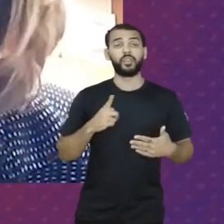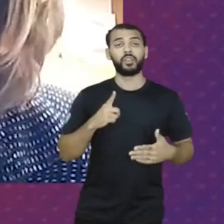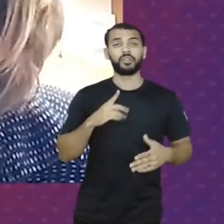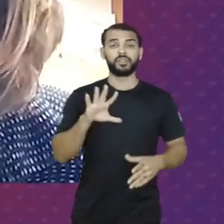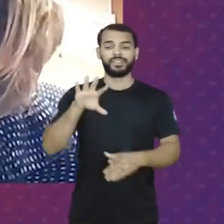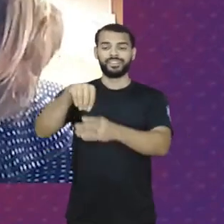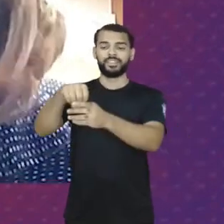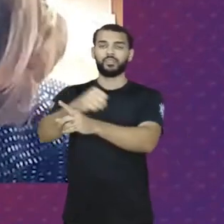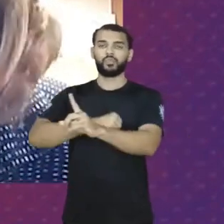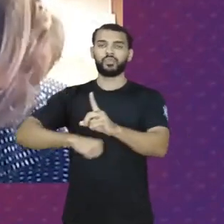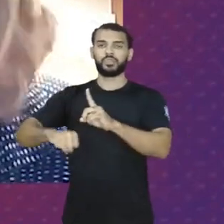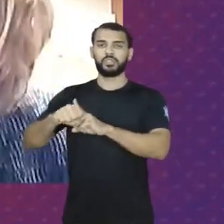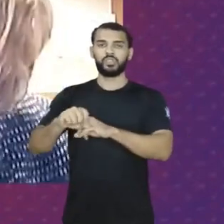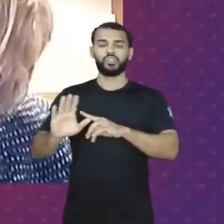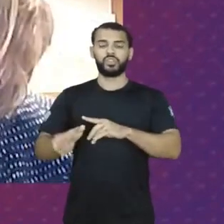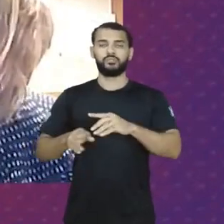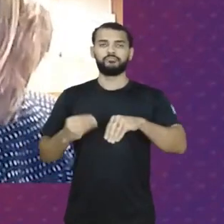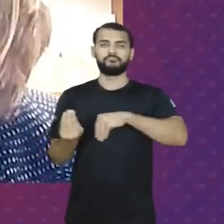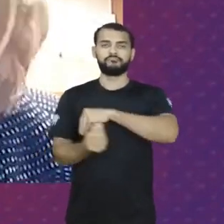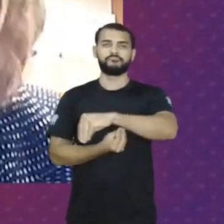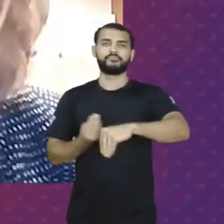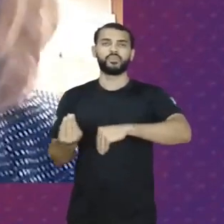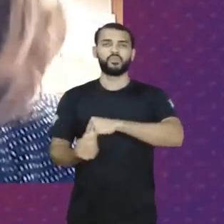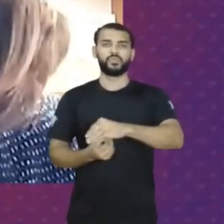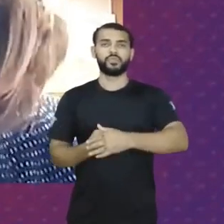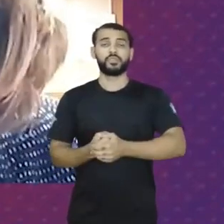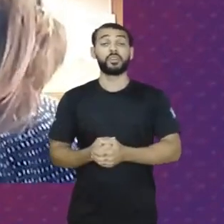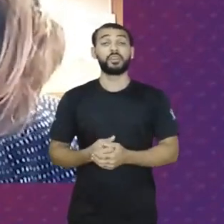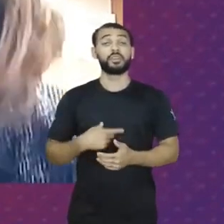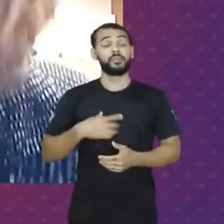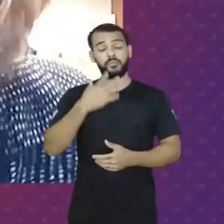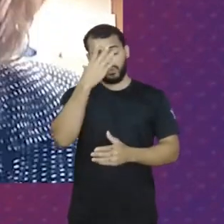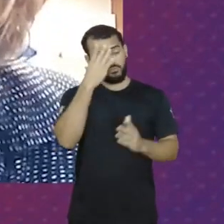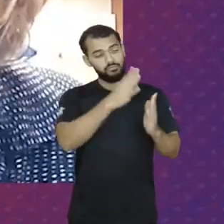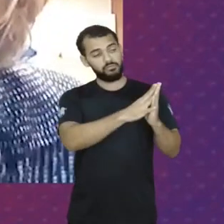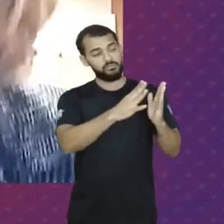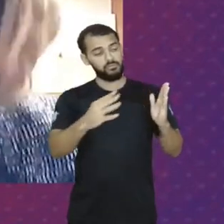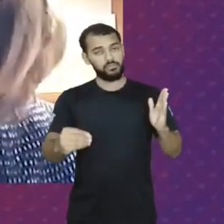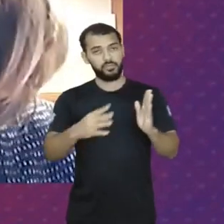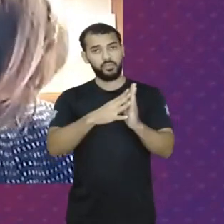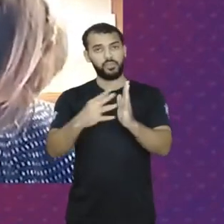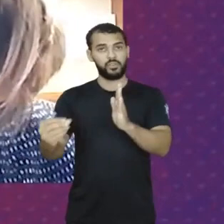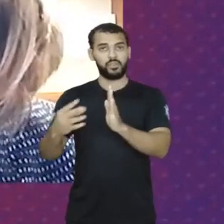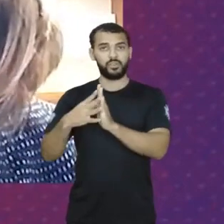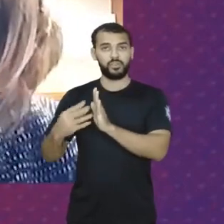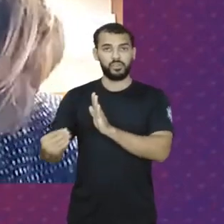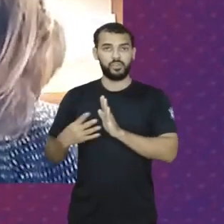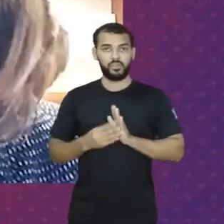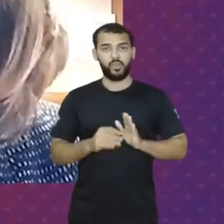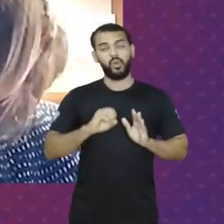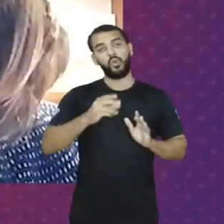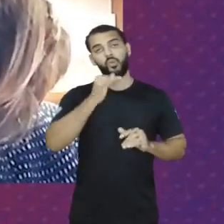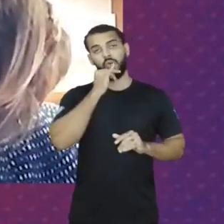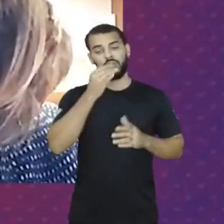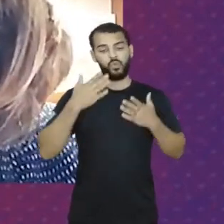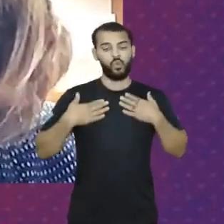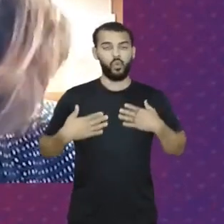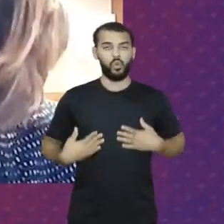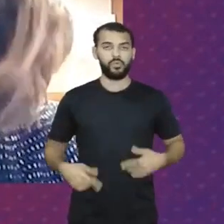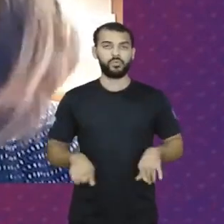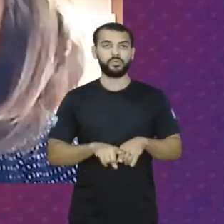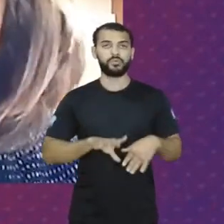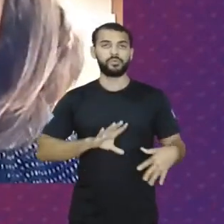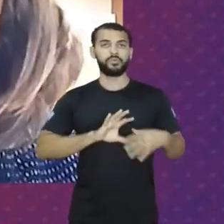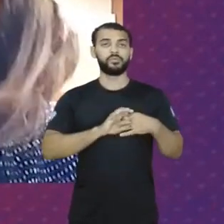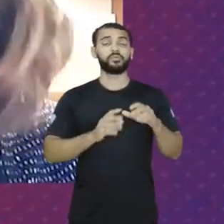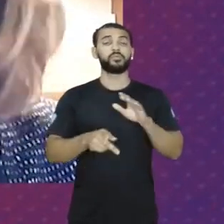tecido social e passa, inclusive, a ser reproduzida, ou vai ocupando os corpos